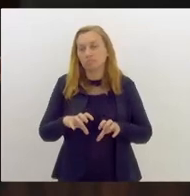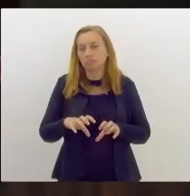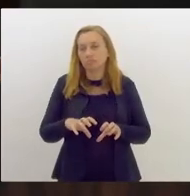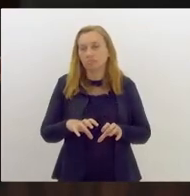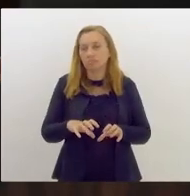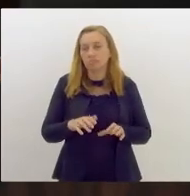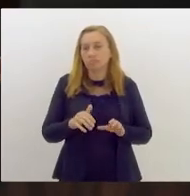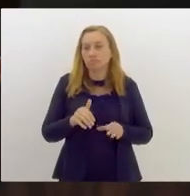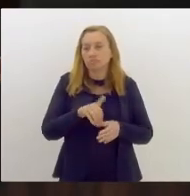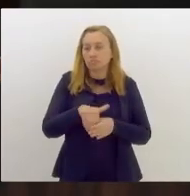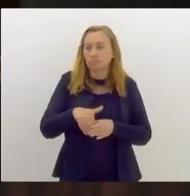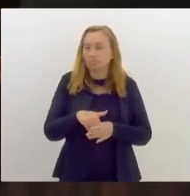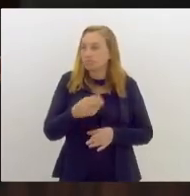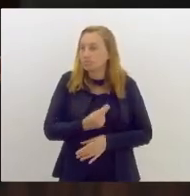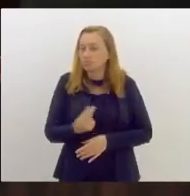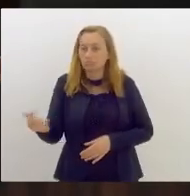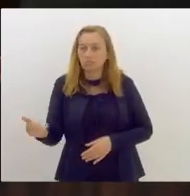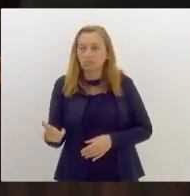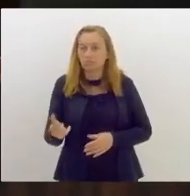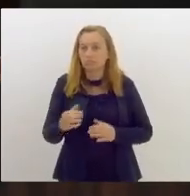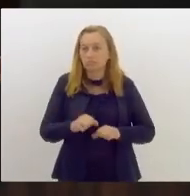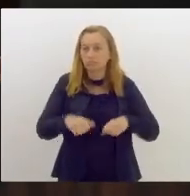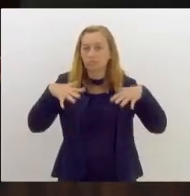se ausentado Plenário é isso